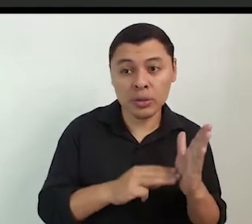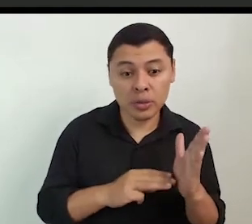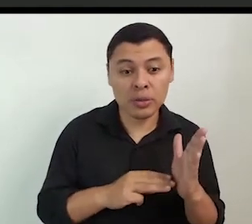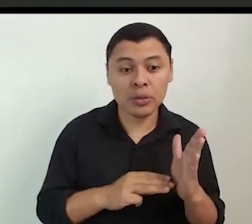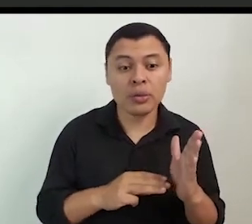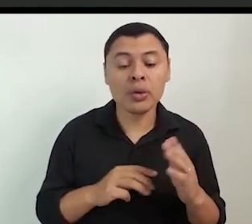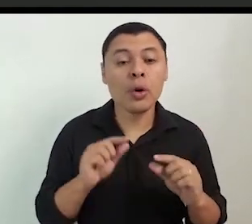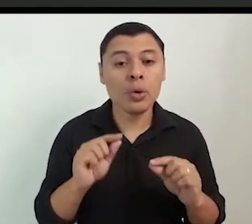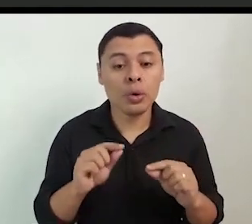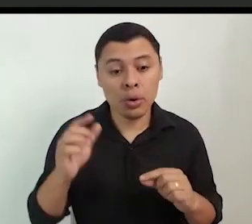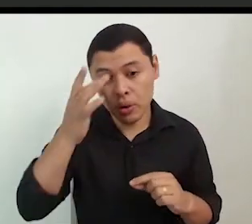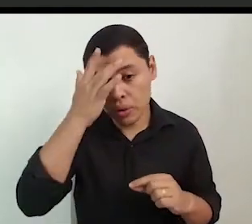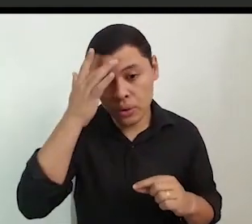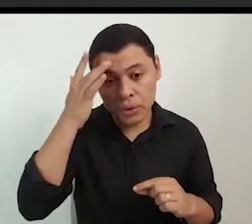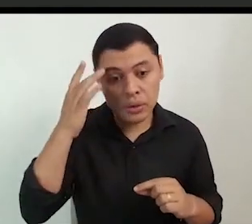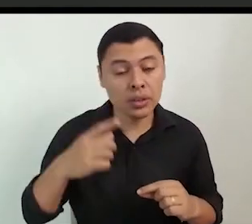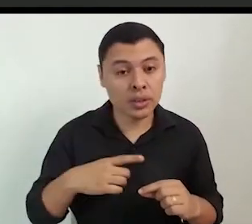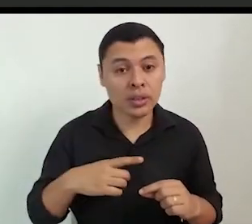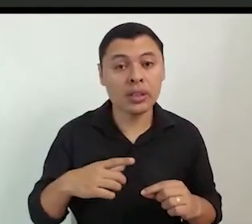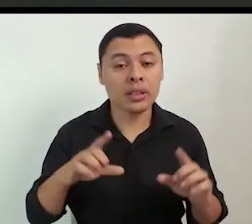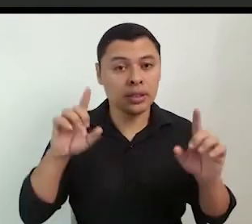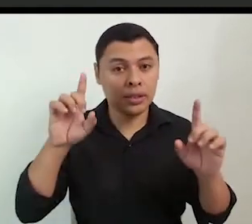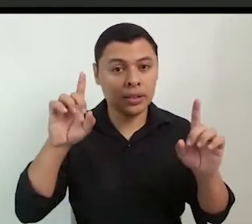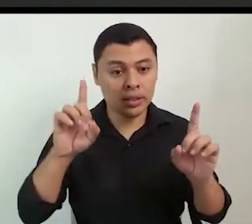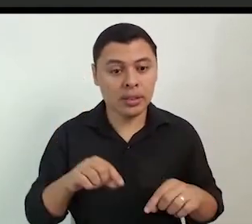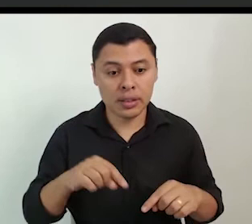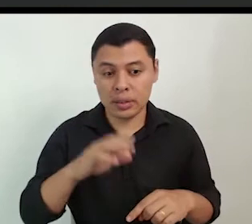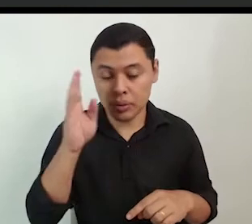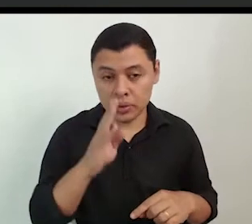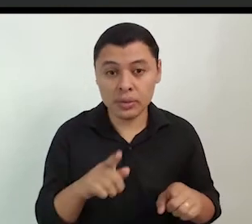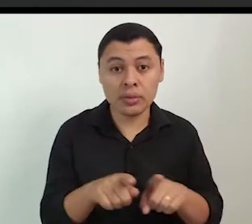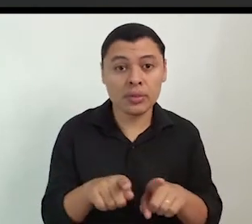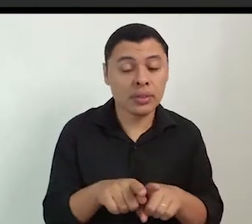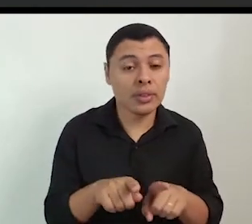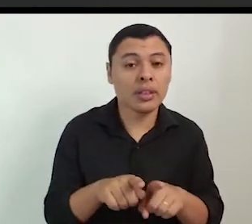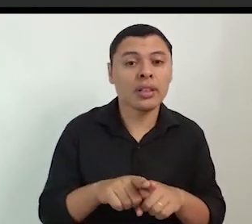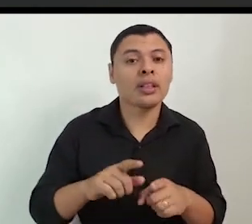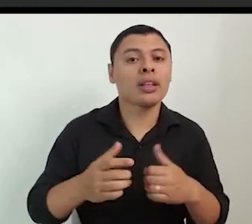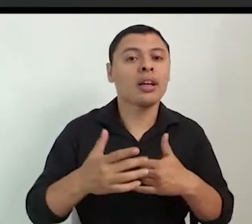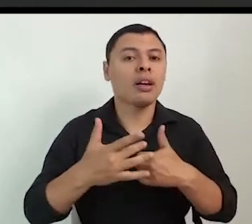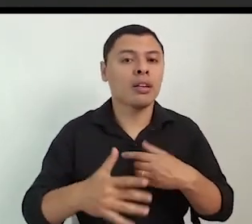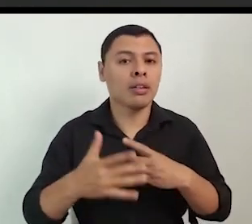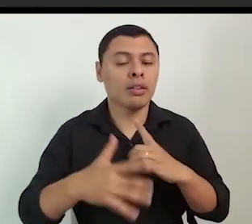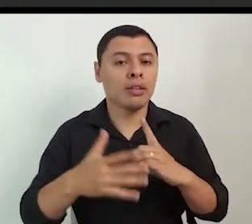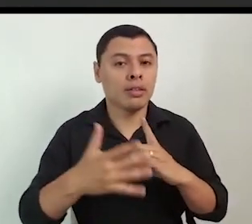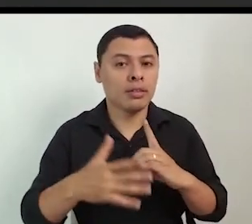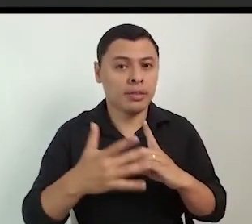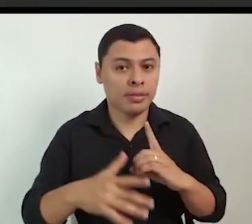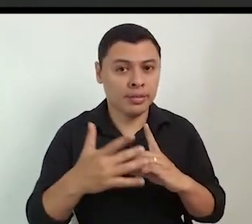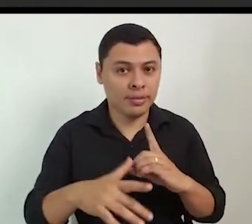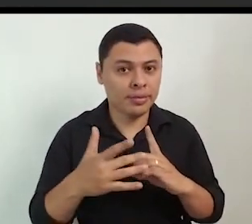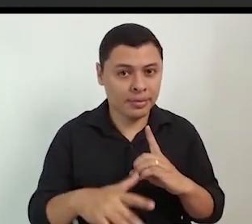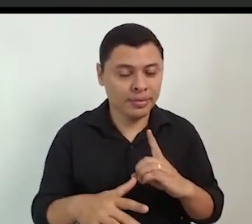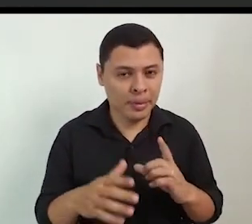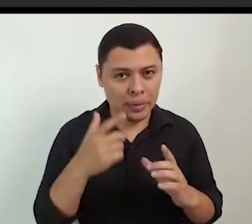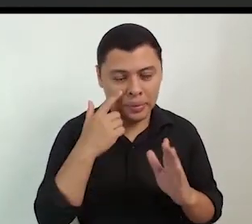com deficiência no Brasil, e capacitismo, né? Então, a gente vai fazer esse papo. E